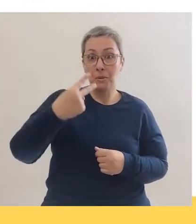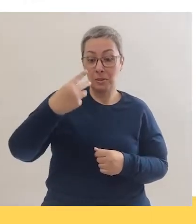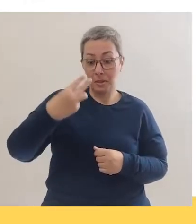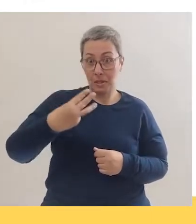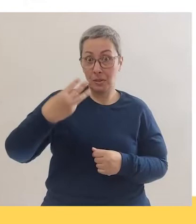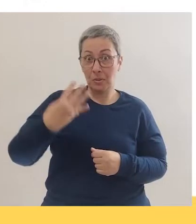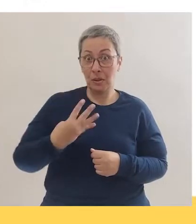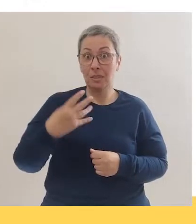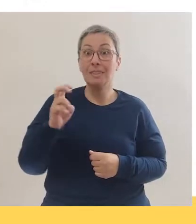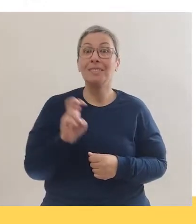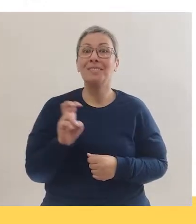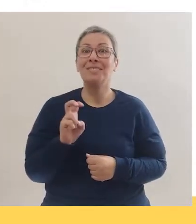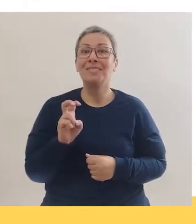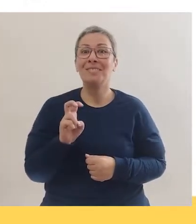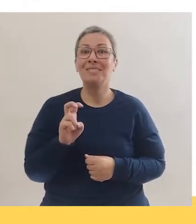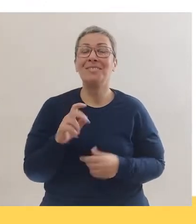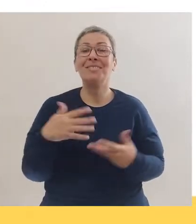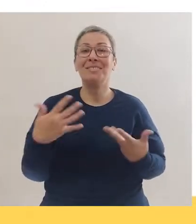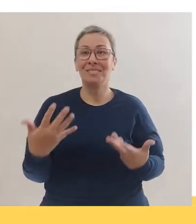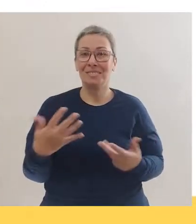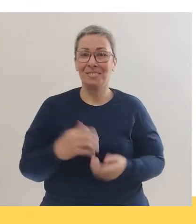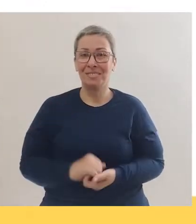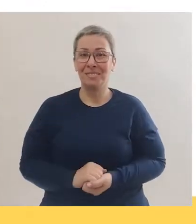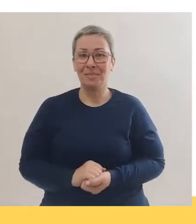segundo, terceiro, quarto, quinto.